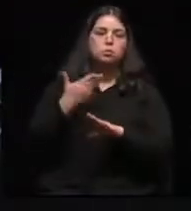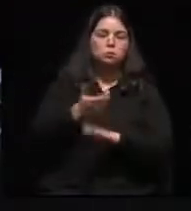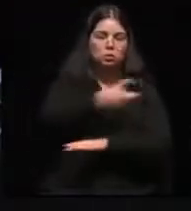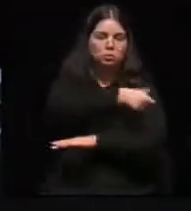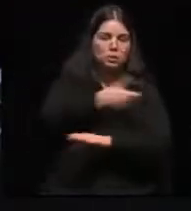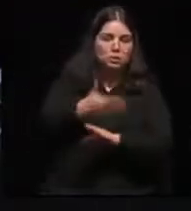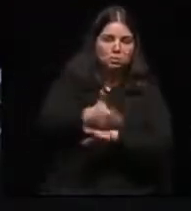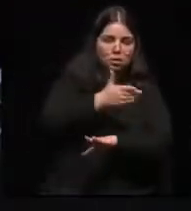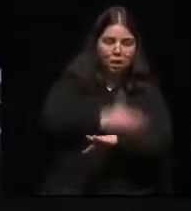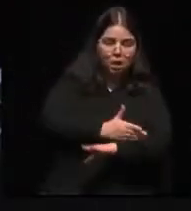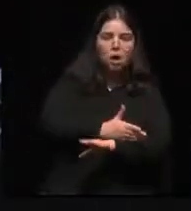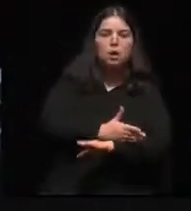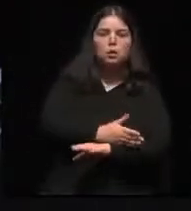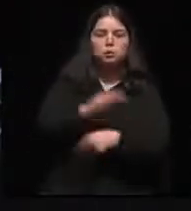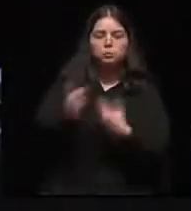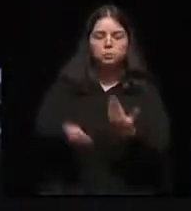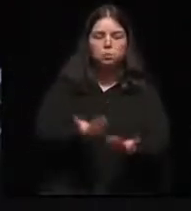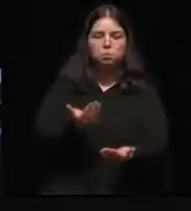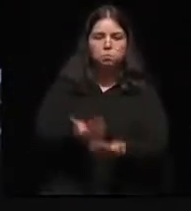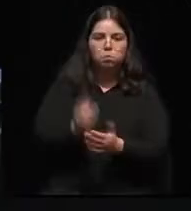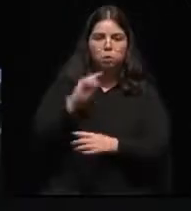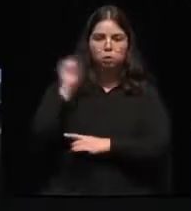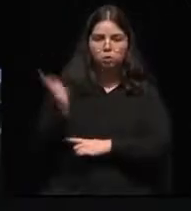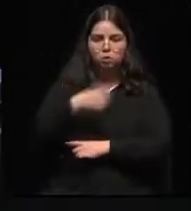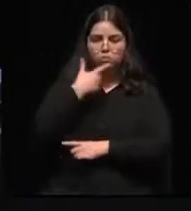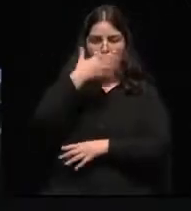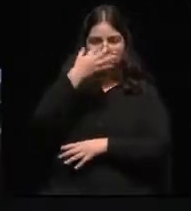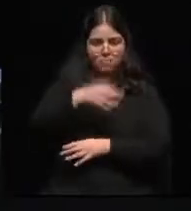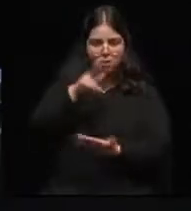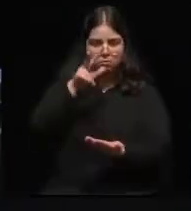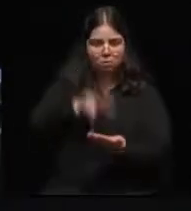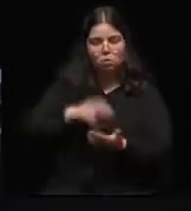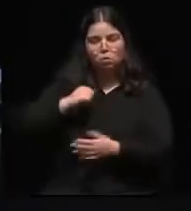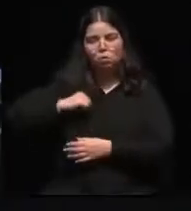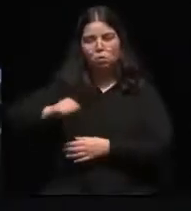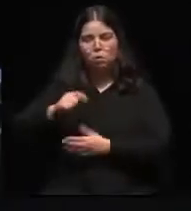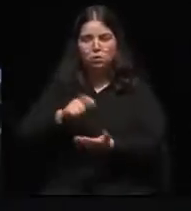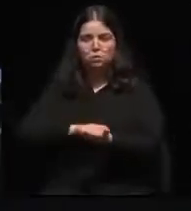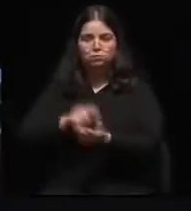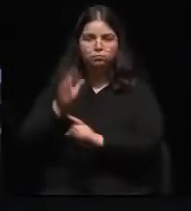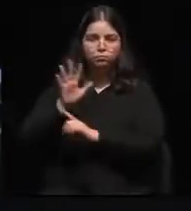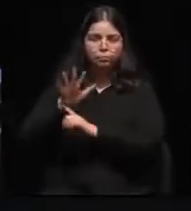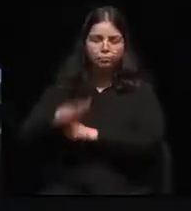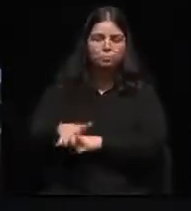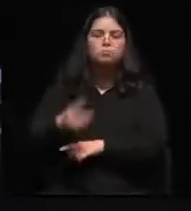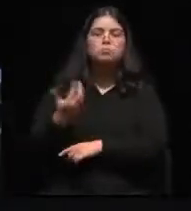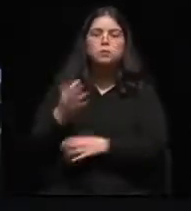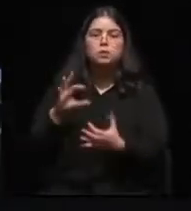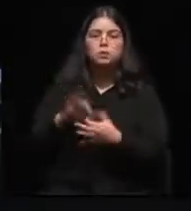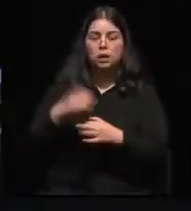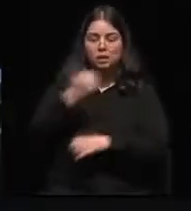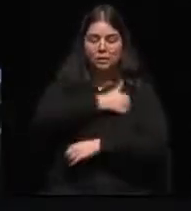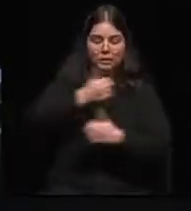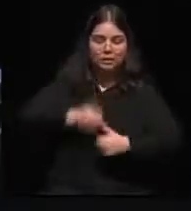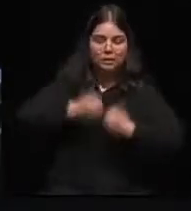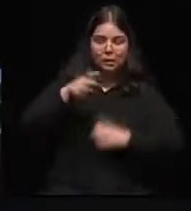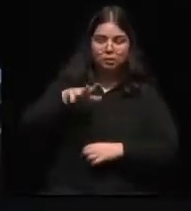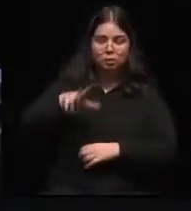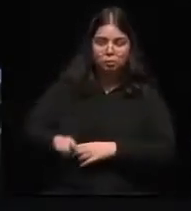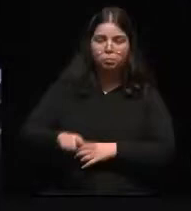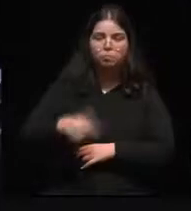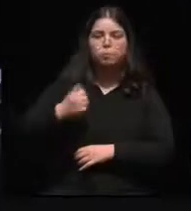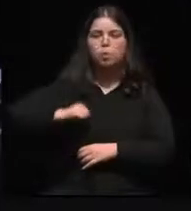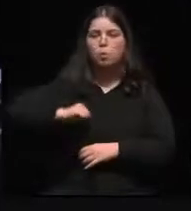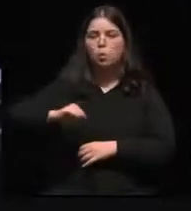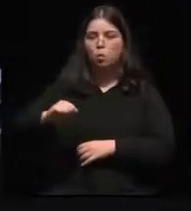aprovadas propostas por unanimidade contra o preconceito racial, declarando Lisboa como cidade antirracista e